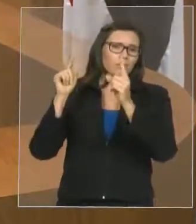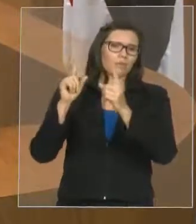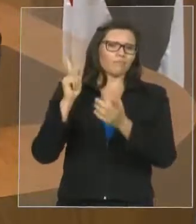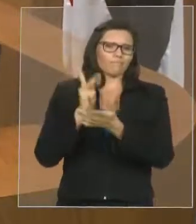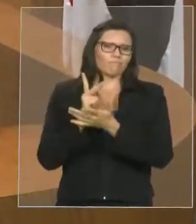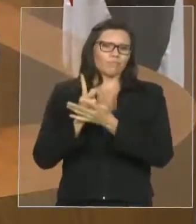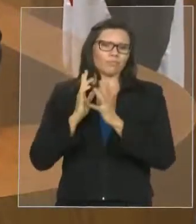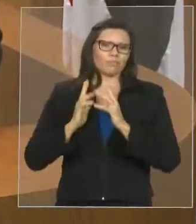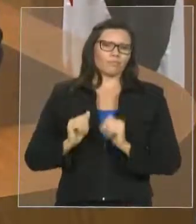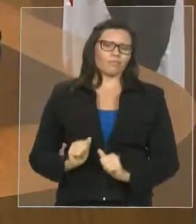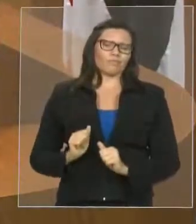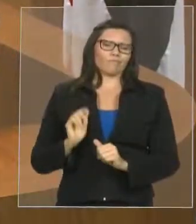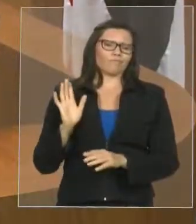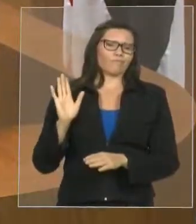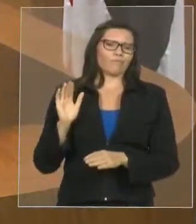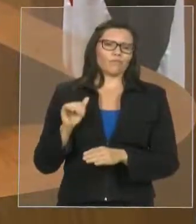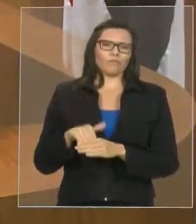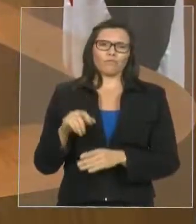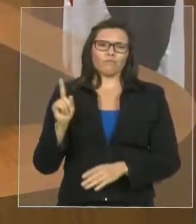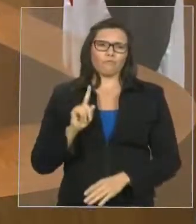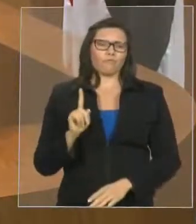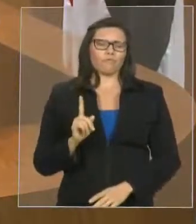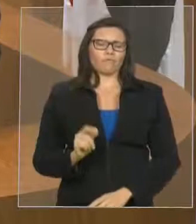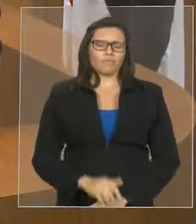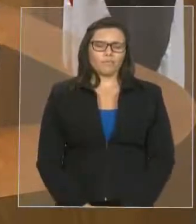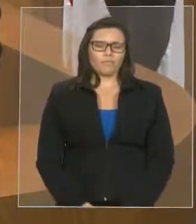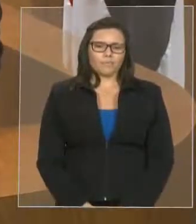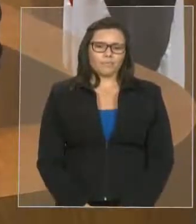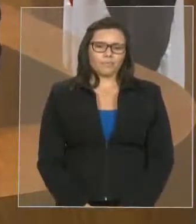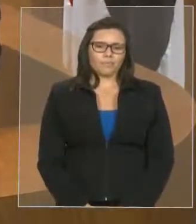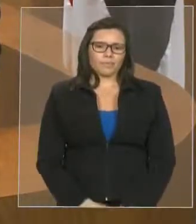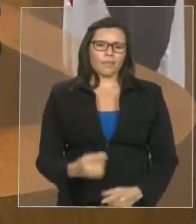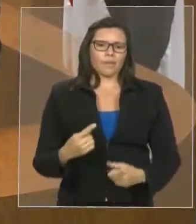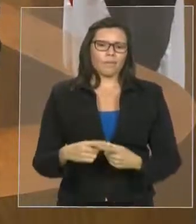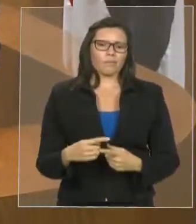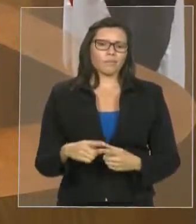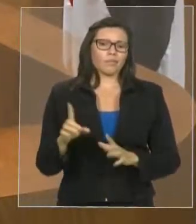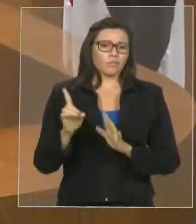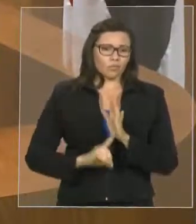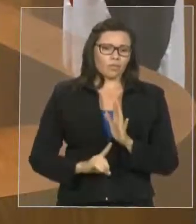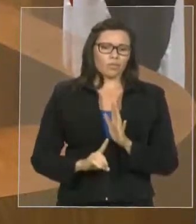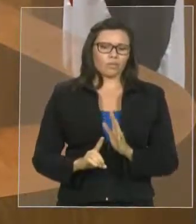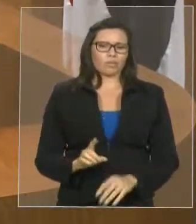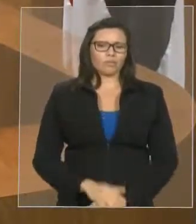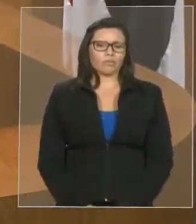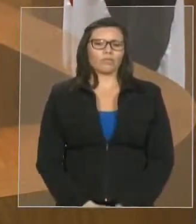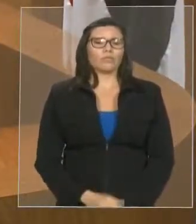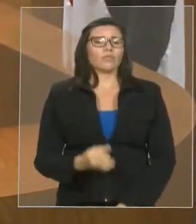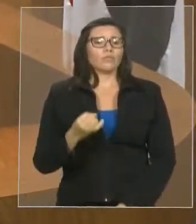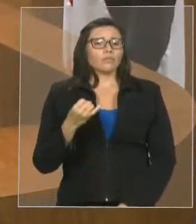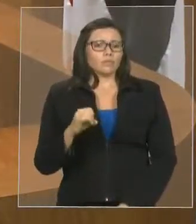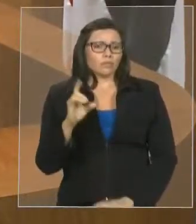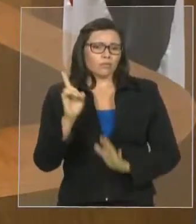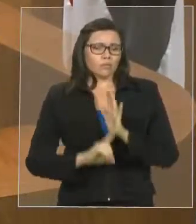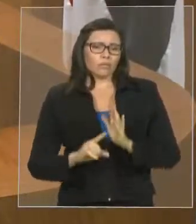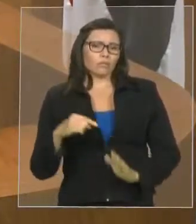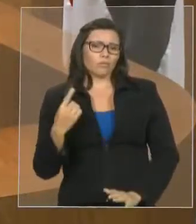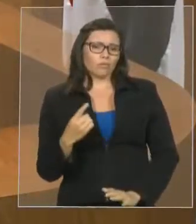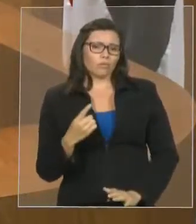preciso entender que o instrumento de se você obstruir para poder discutir as matérias de forma mais